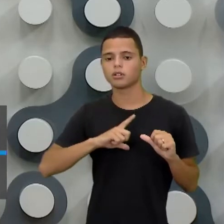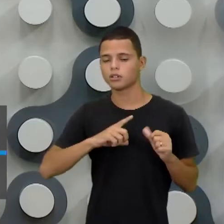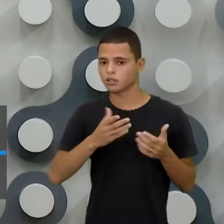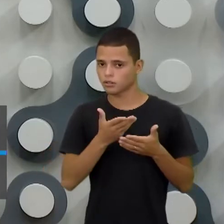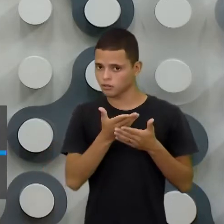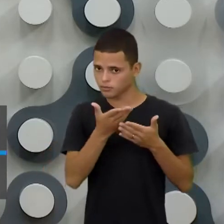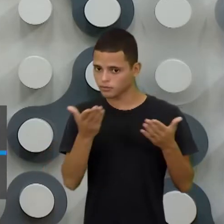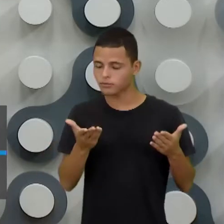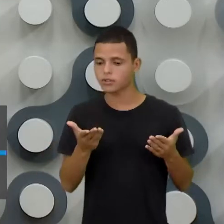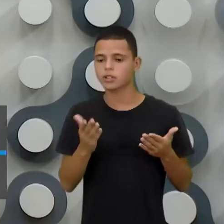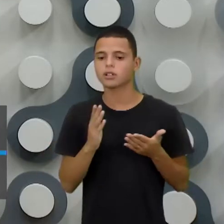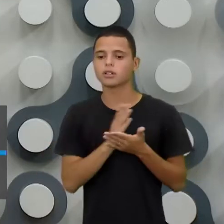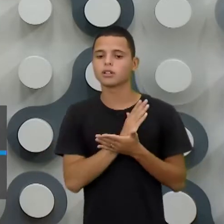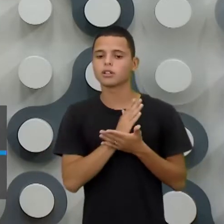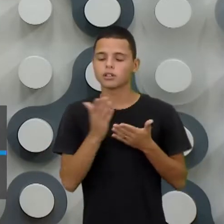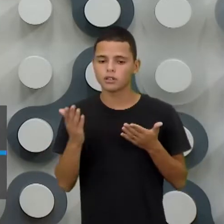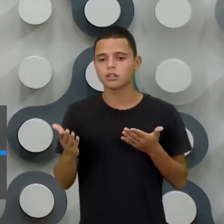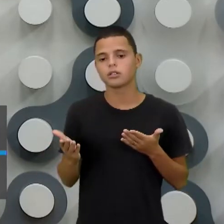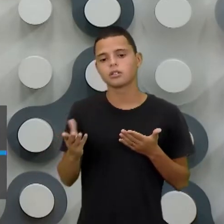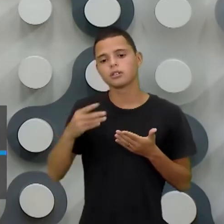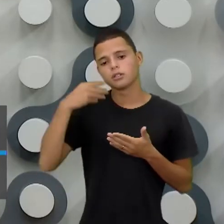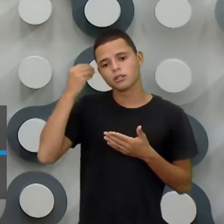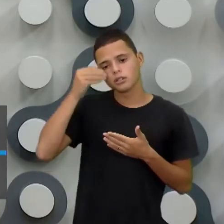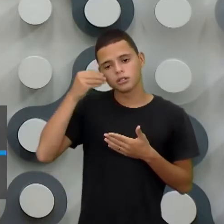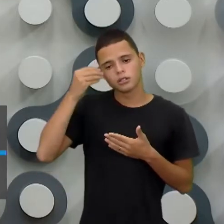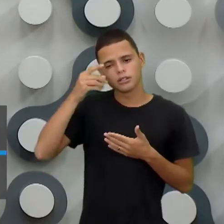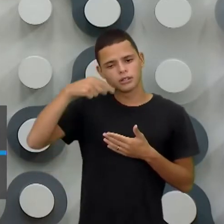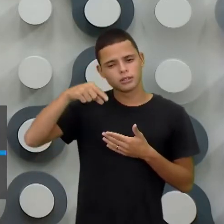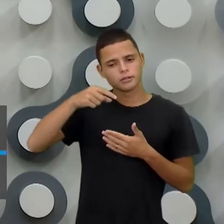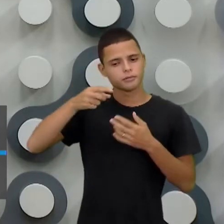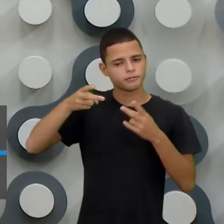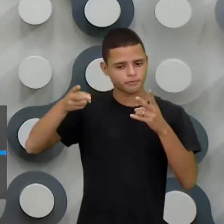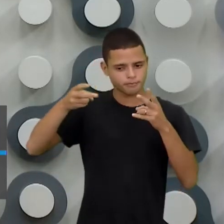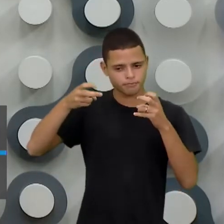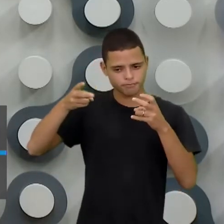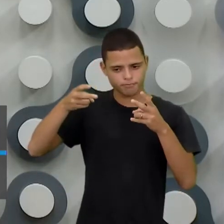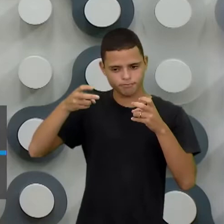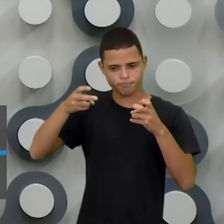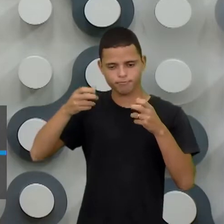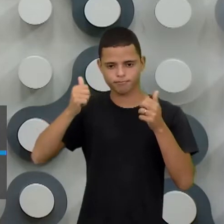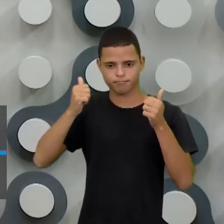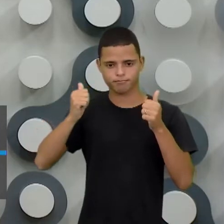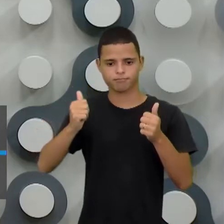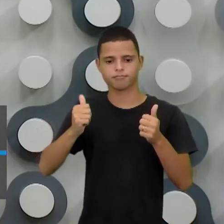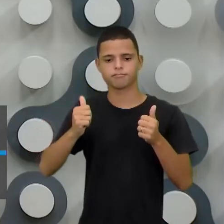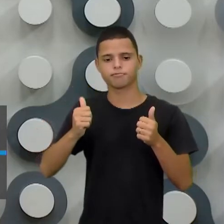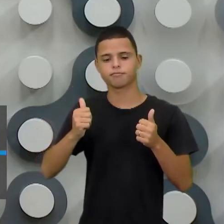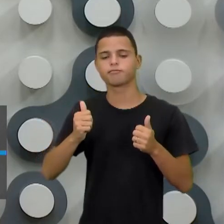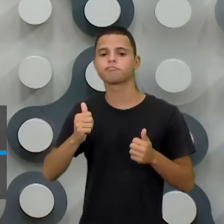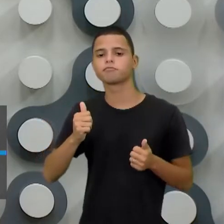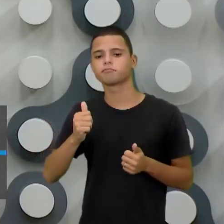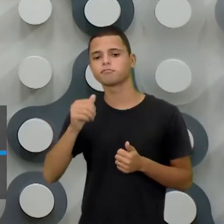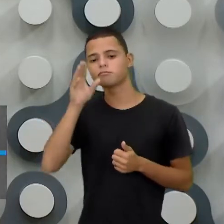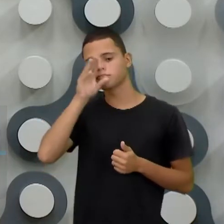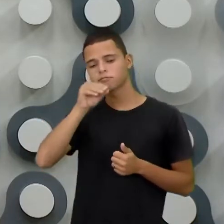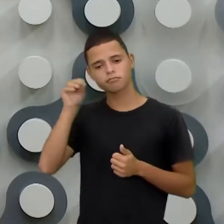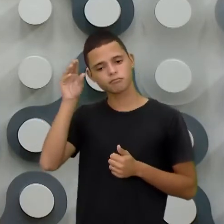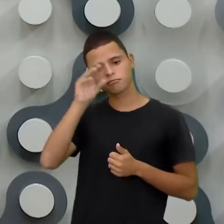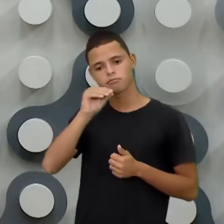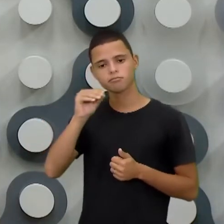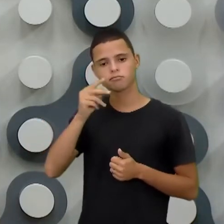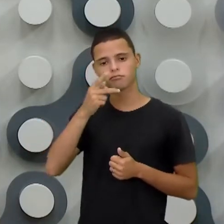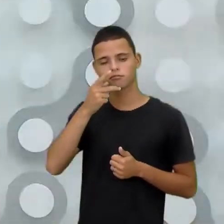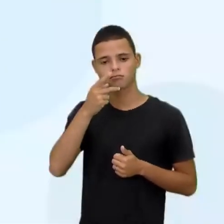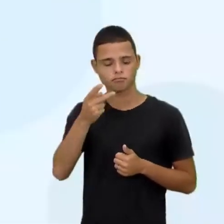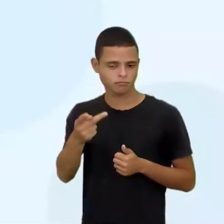algumas formas, né, algumas situações aí que a gente vai observar essa variedade, ó. Então, na fala, né, na pronúncia aí, que muitas